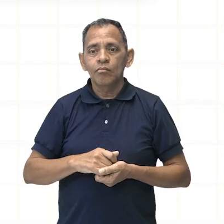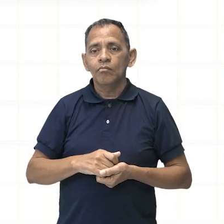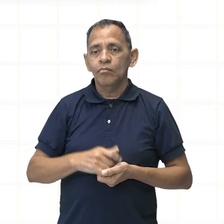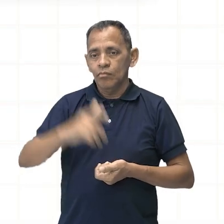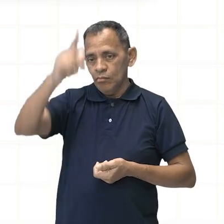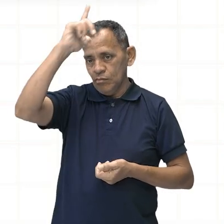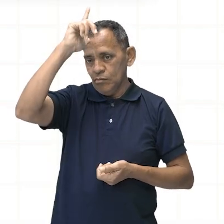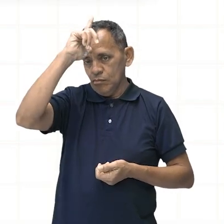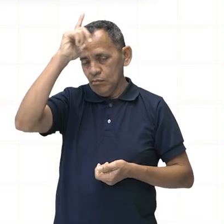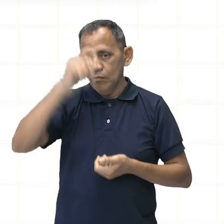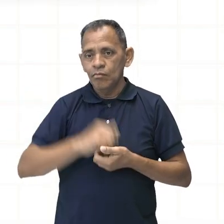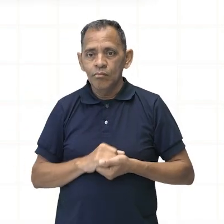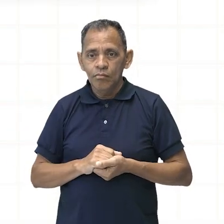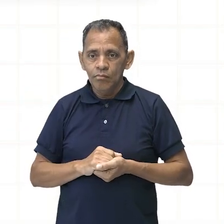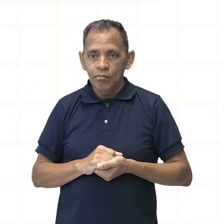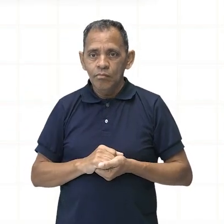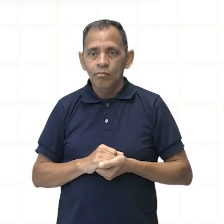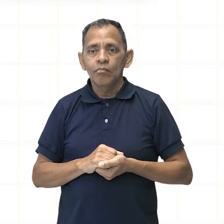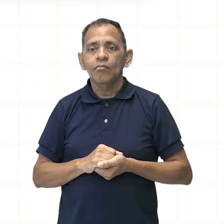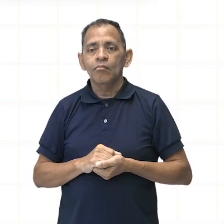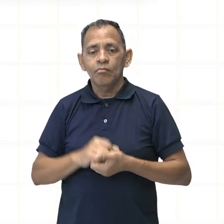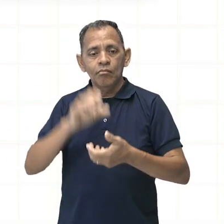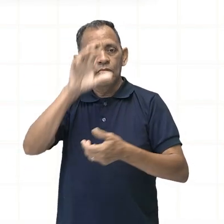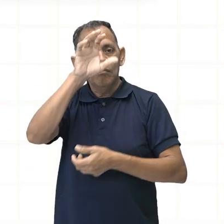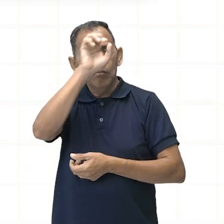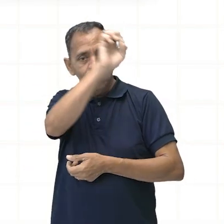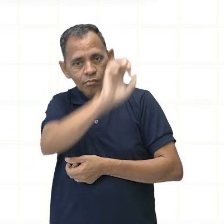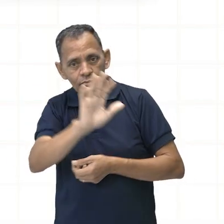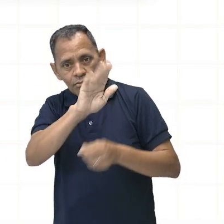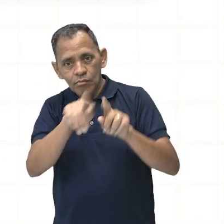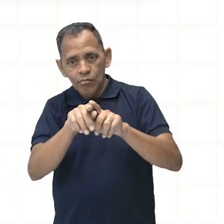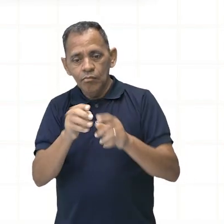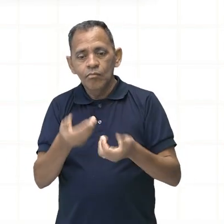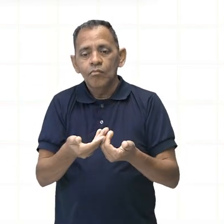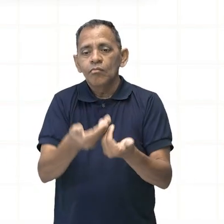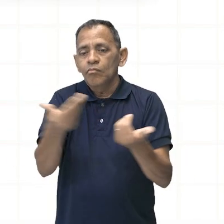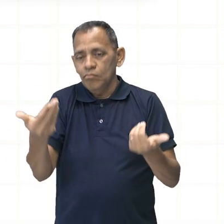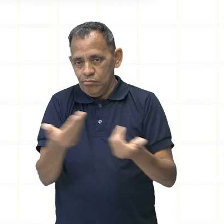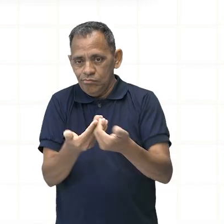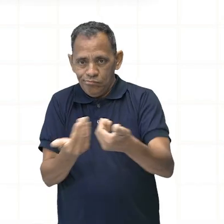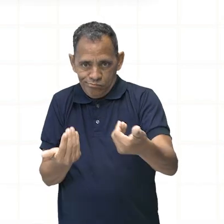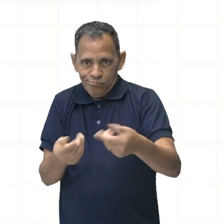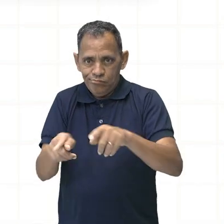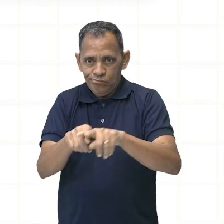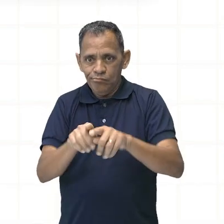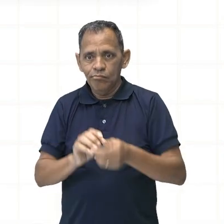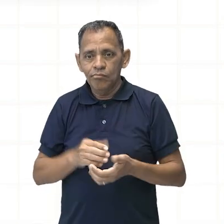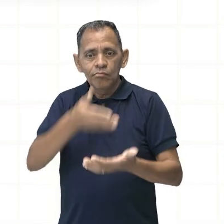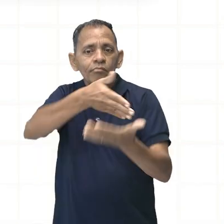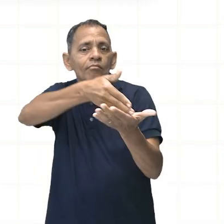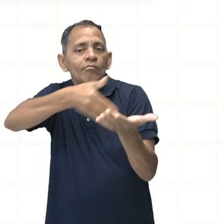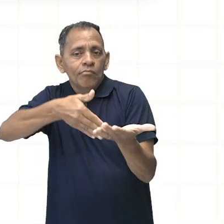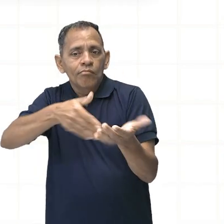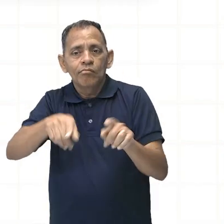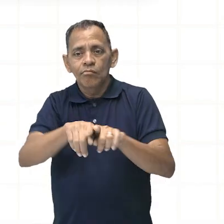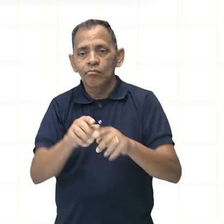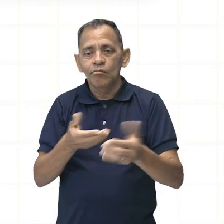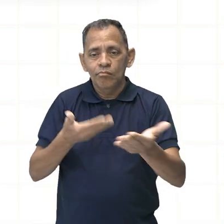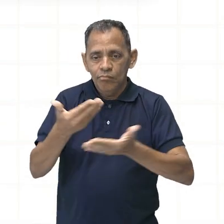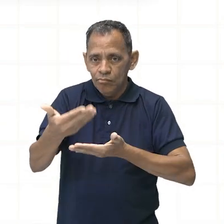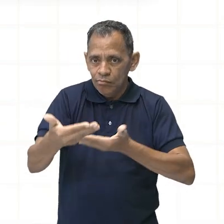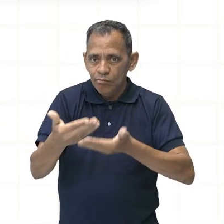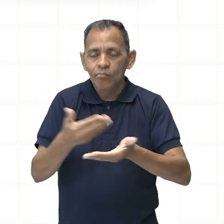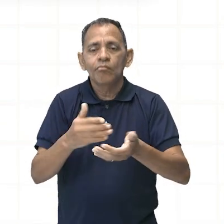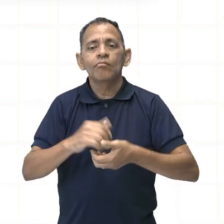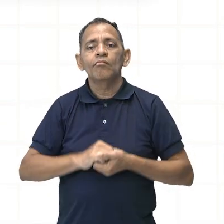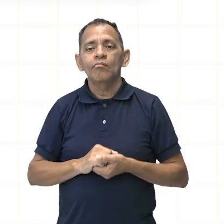alemães, belgas, dentre outras nações europeias, fizeram a partilha dessa África. E durante esse processo de colonização dos europeus, né,